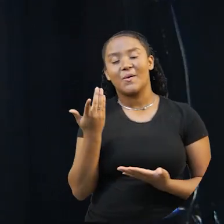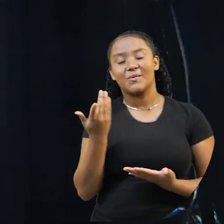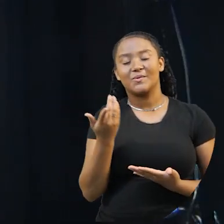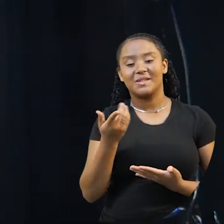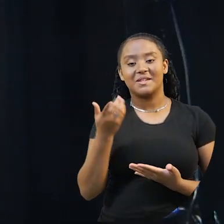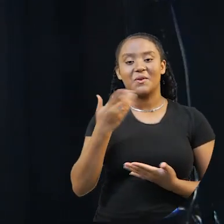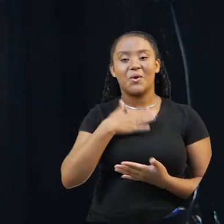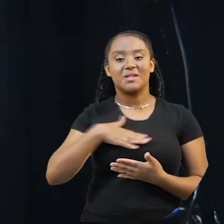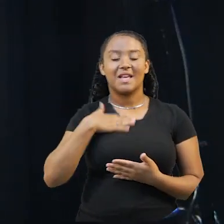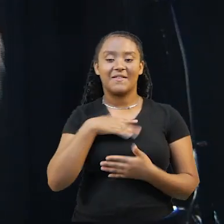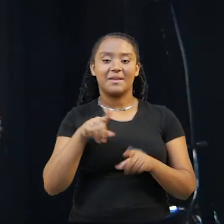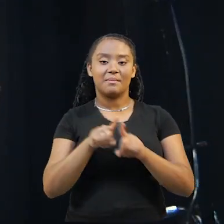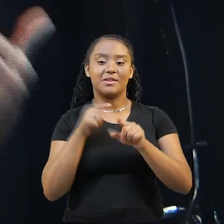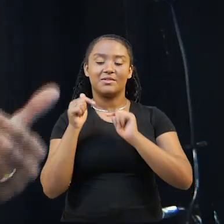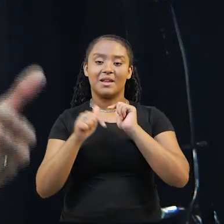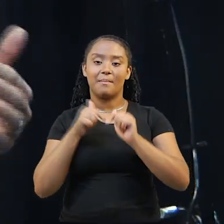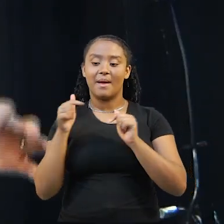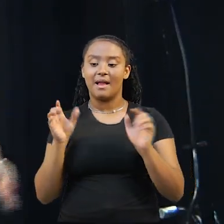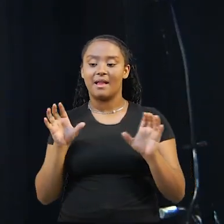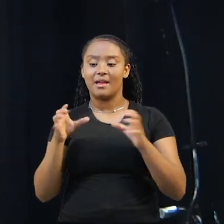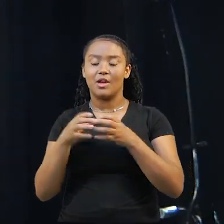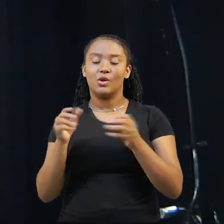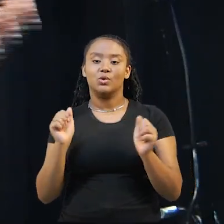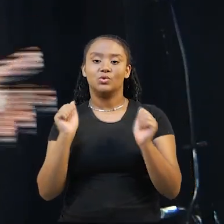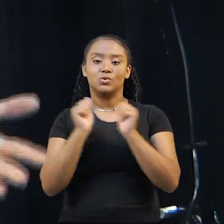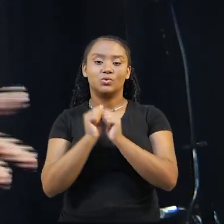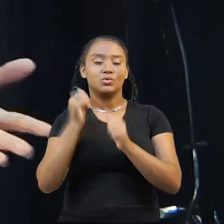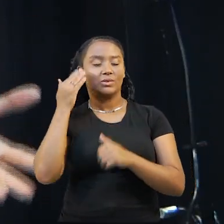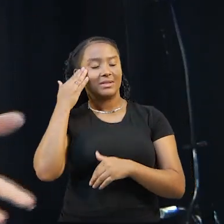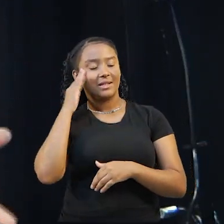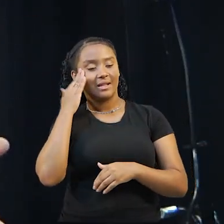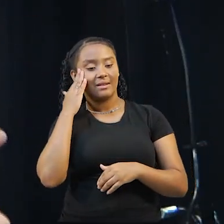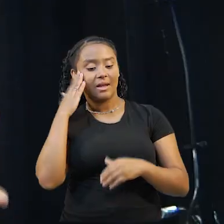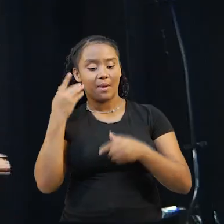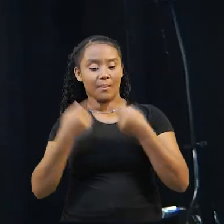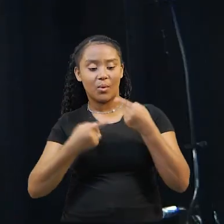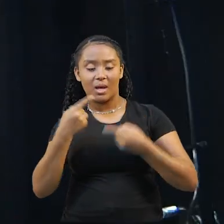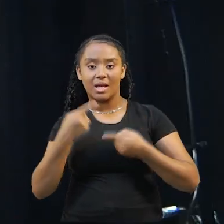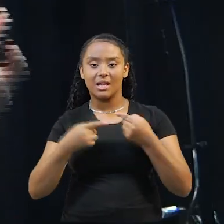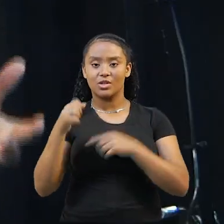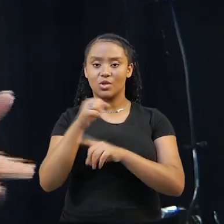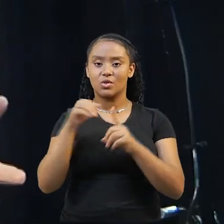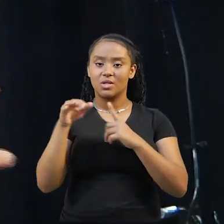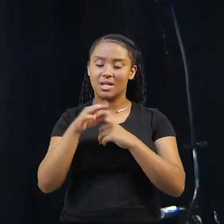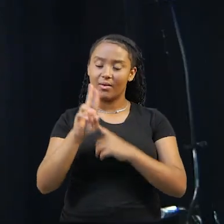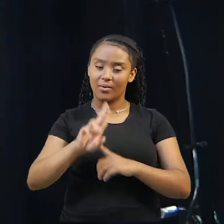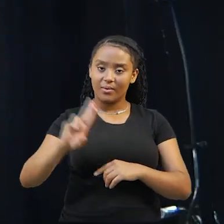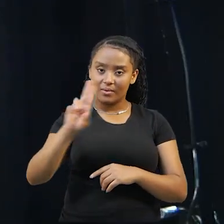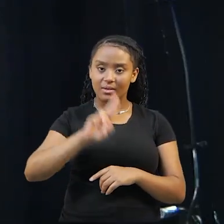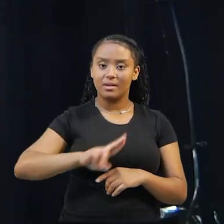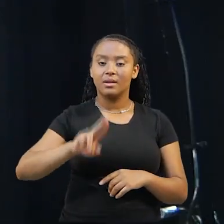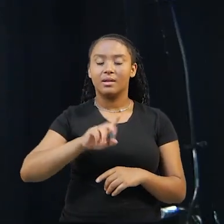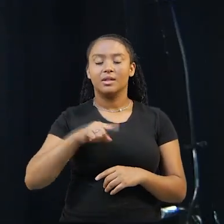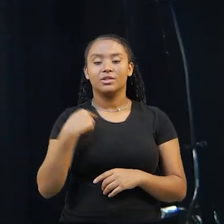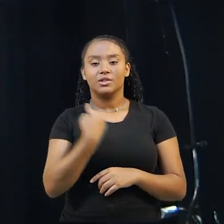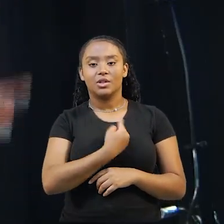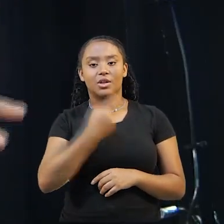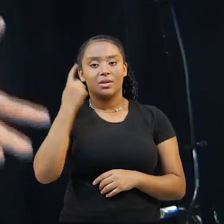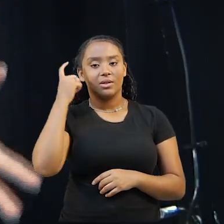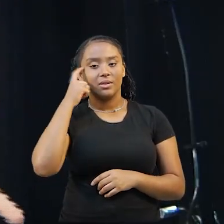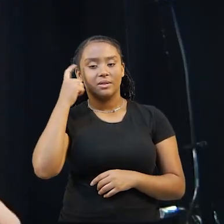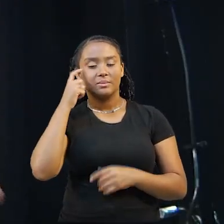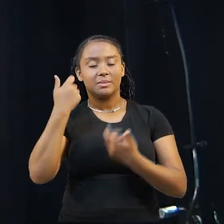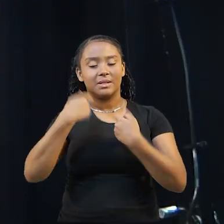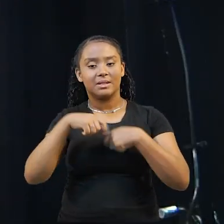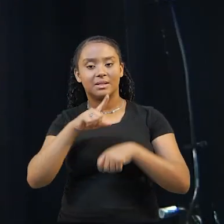a infância eu fui desenvolvendo, eu acho que isso, junto com a compreensão política, social da universidade, de